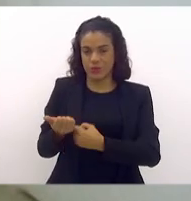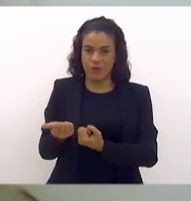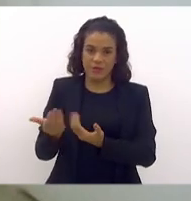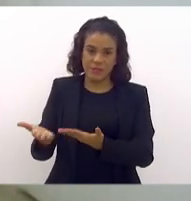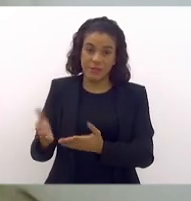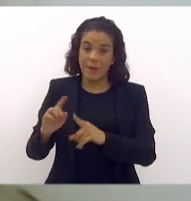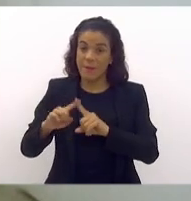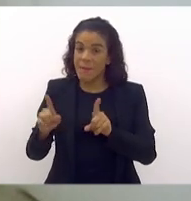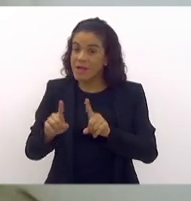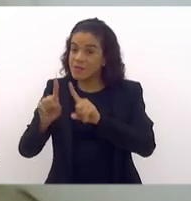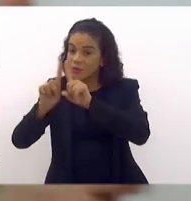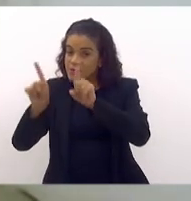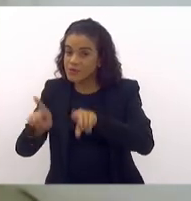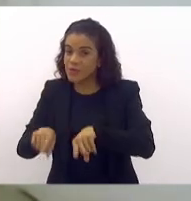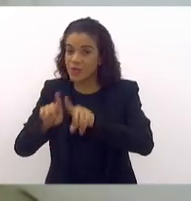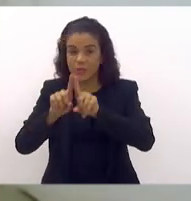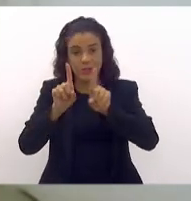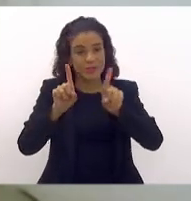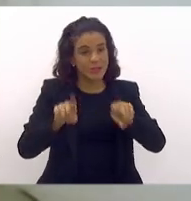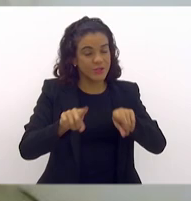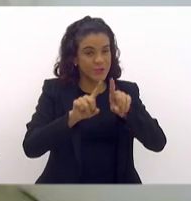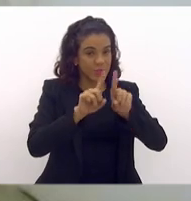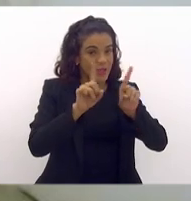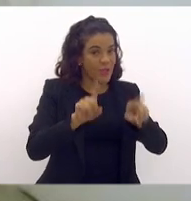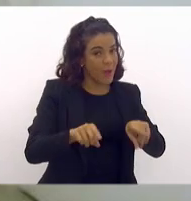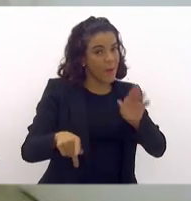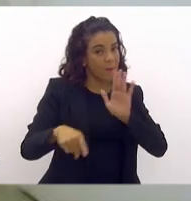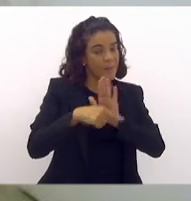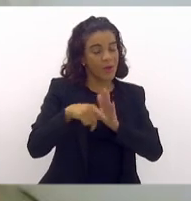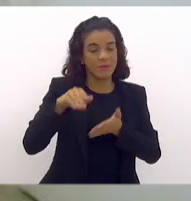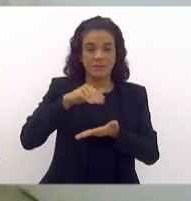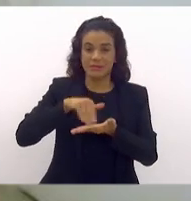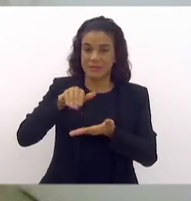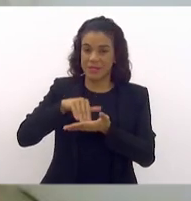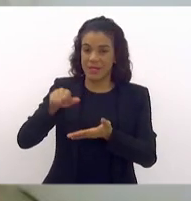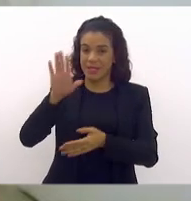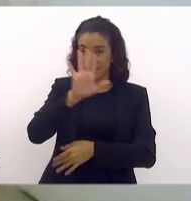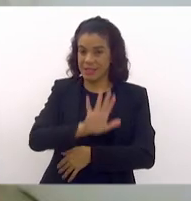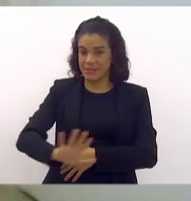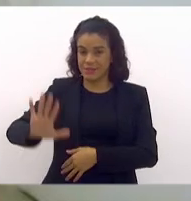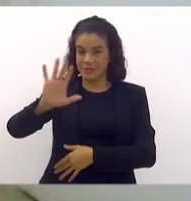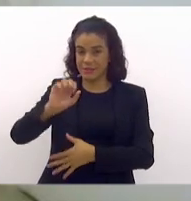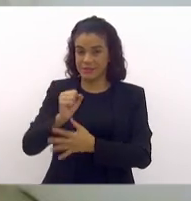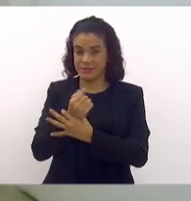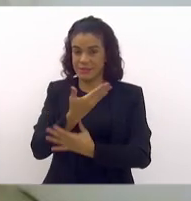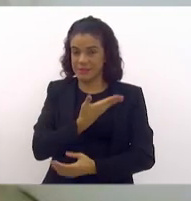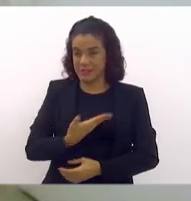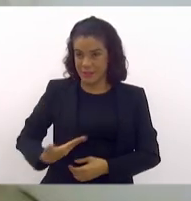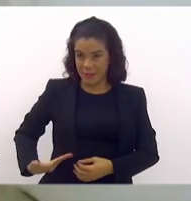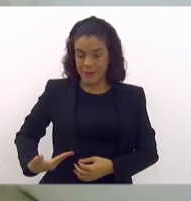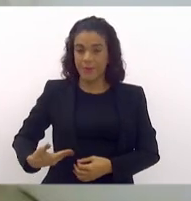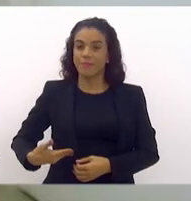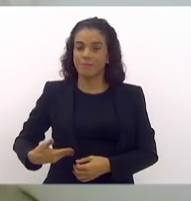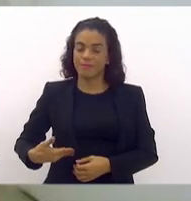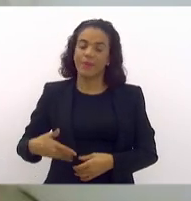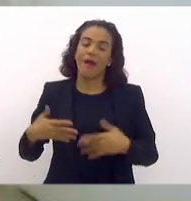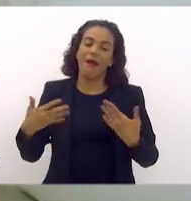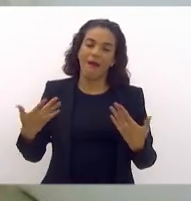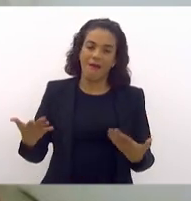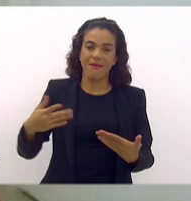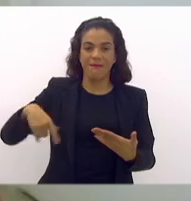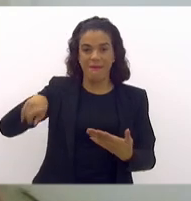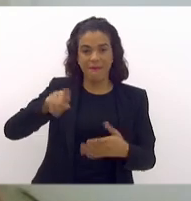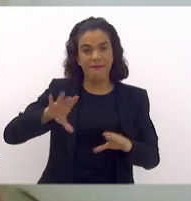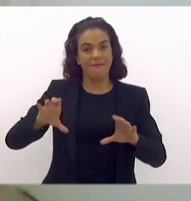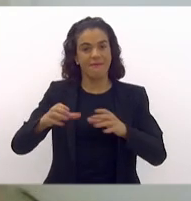aqueles servidores que são da Secretaria Nacional de Segurança Pública ou ligados à Secretaria Nacional de Segurança Pública, e que aí, sim, eles